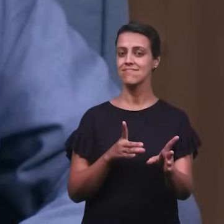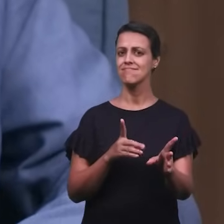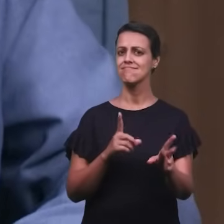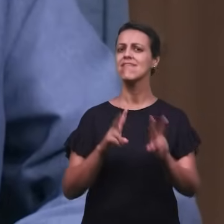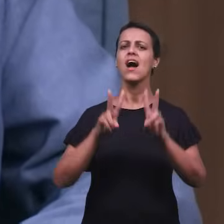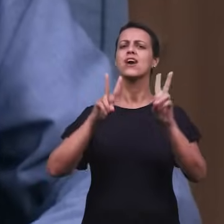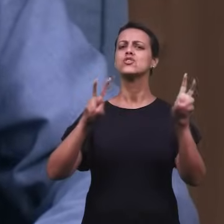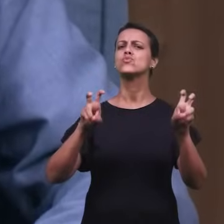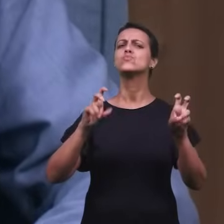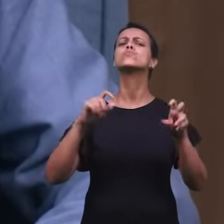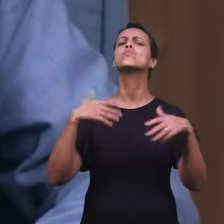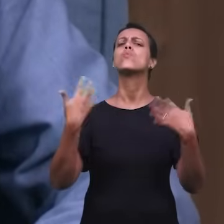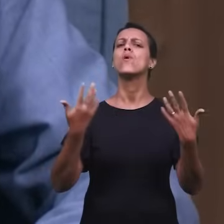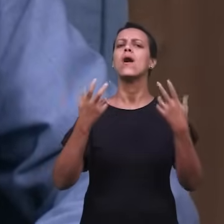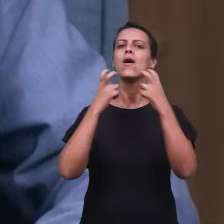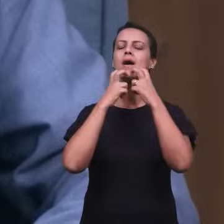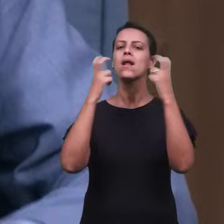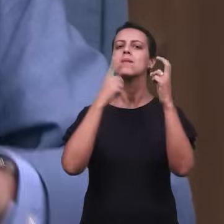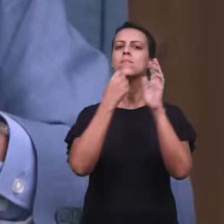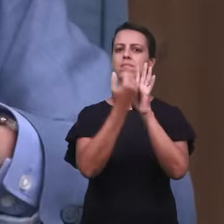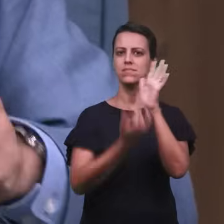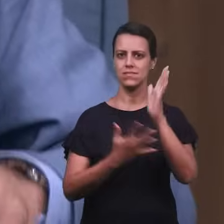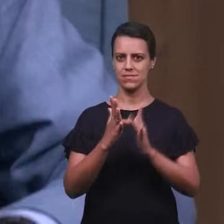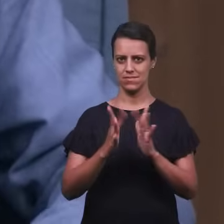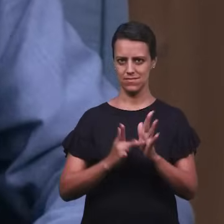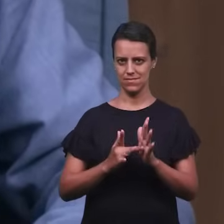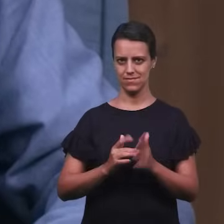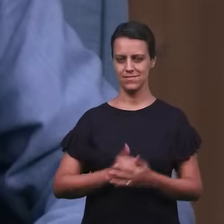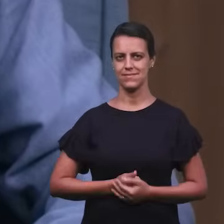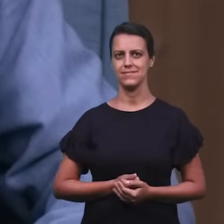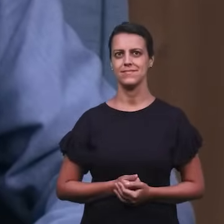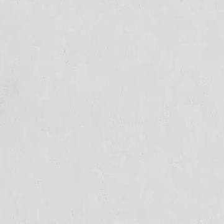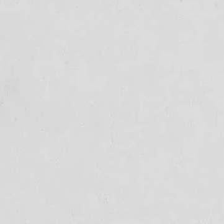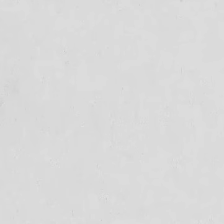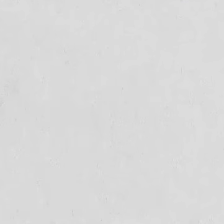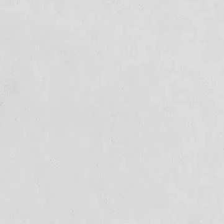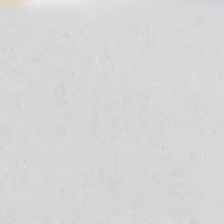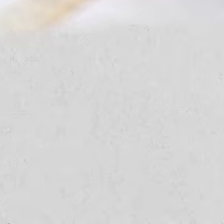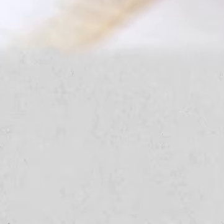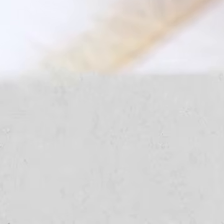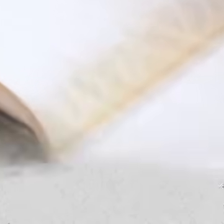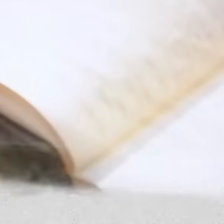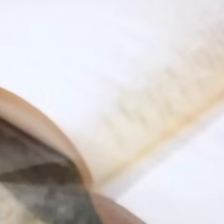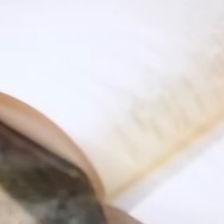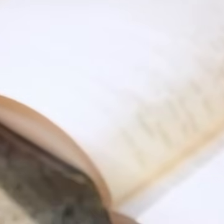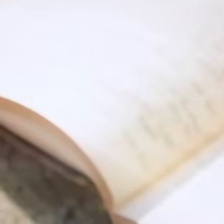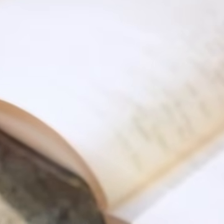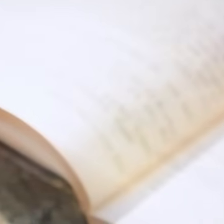com o nosso assunto sobre clamor pelo sangue de Jesus logo depois da vinheta.